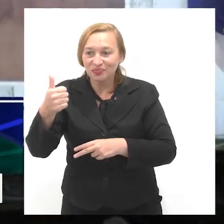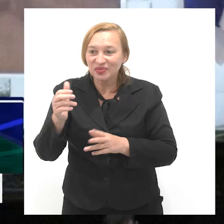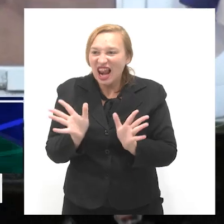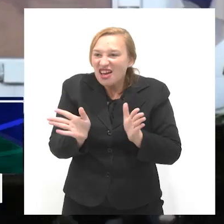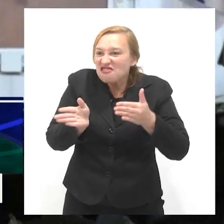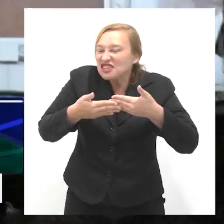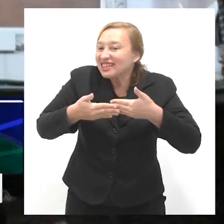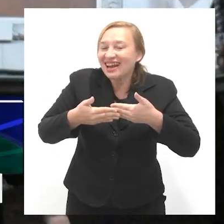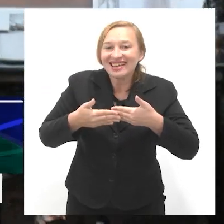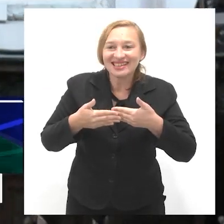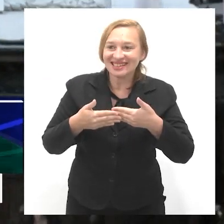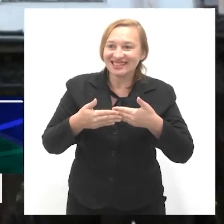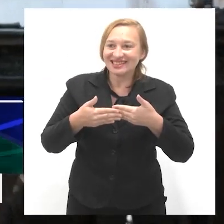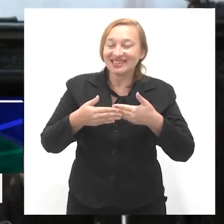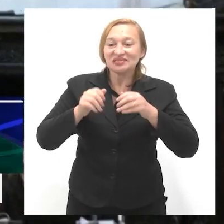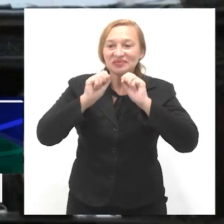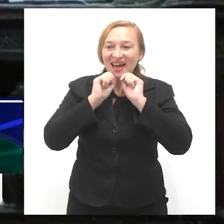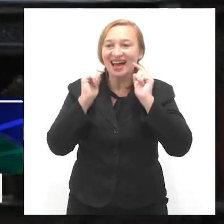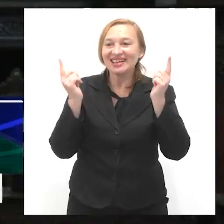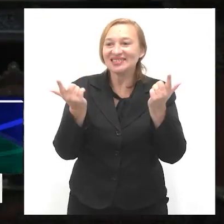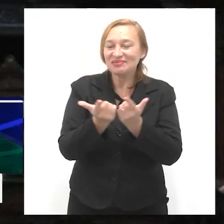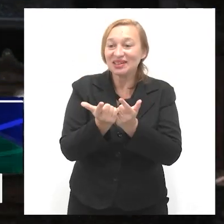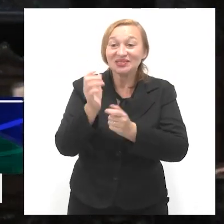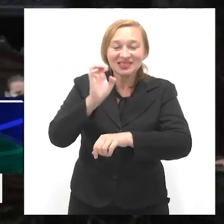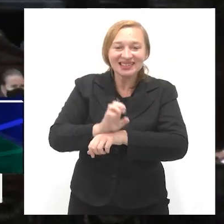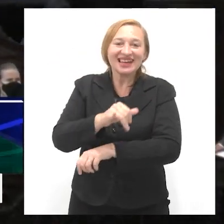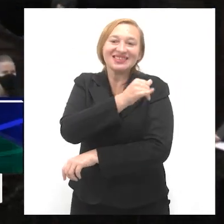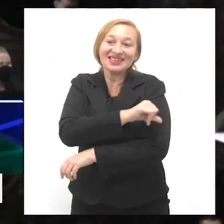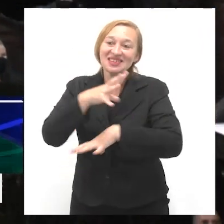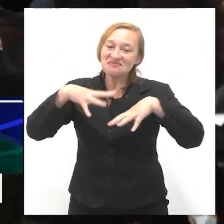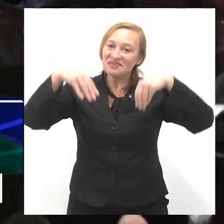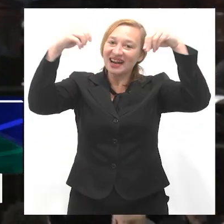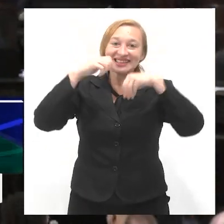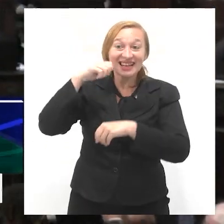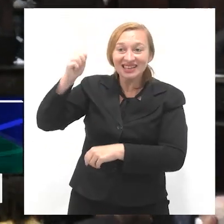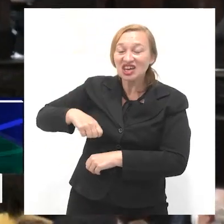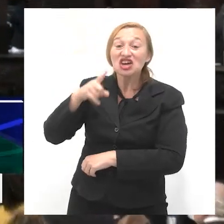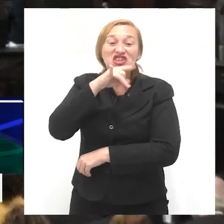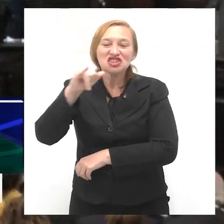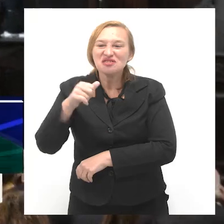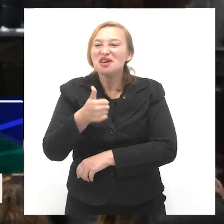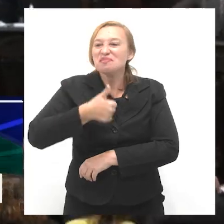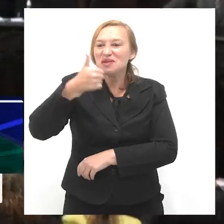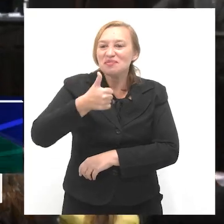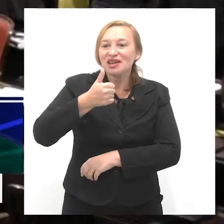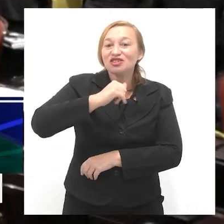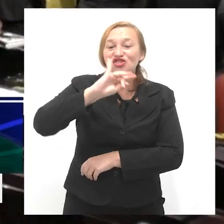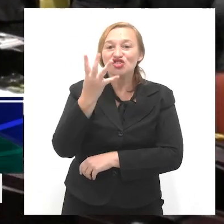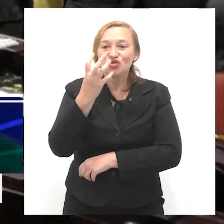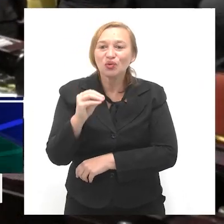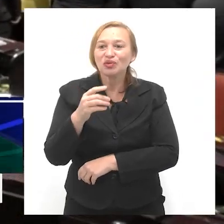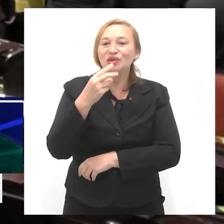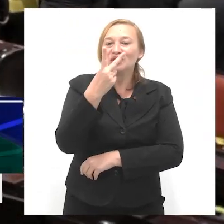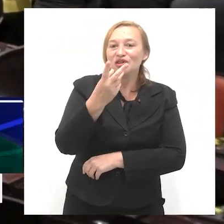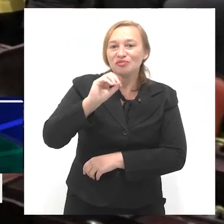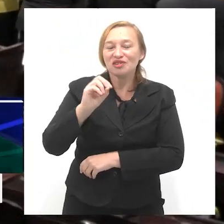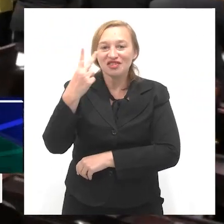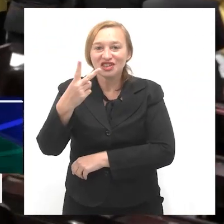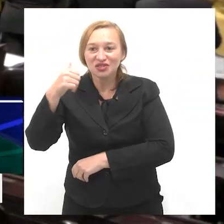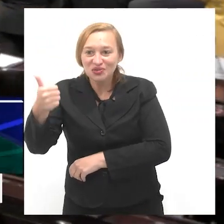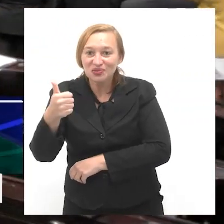com um certo fim. Ela fecha o ciclo da Assembleia Legislativa do Estado do Rio de Janeiro no Palácio Tiradentes. No dia 1º de